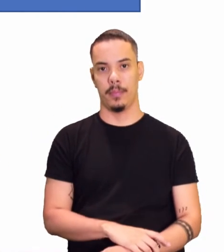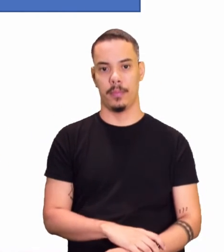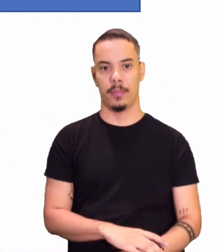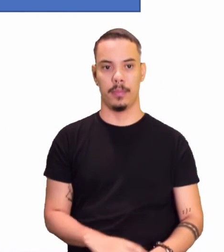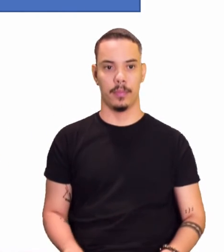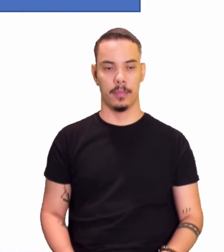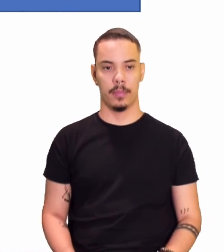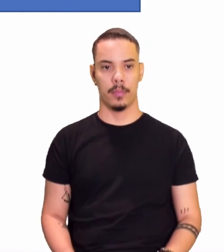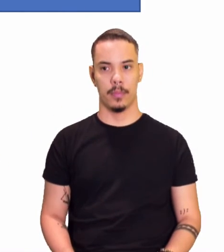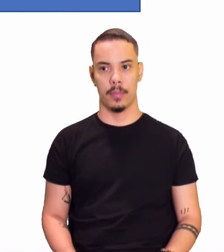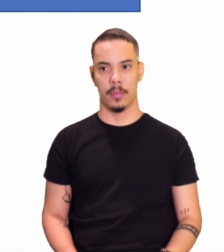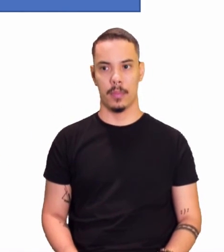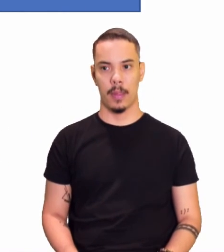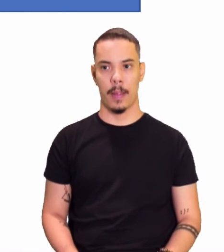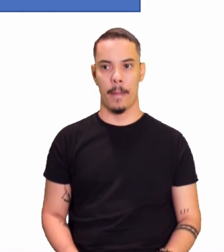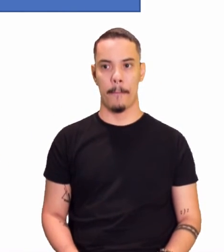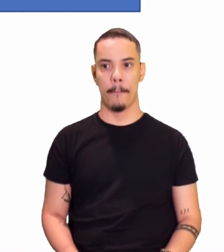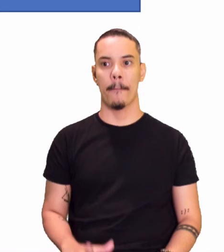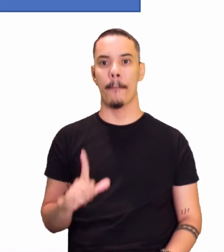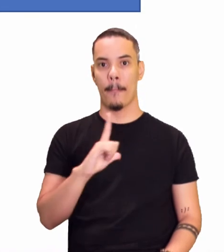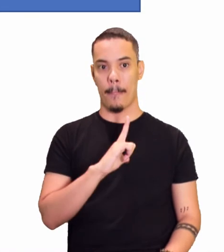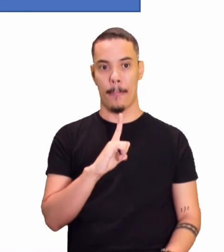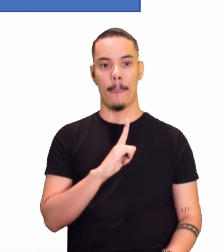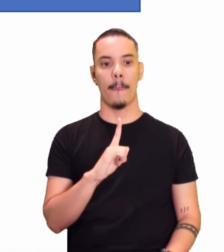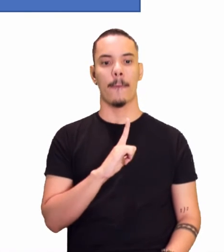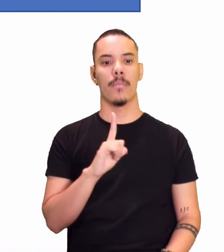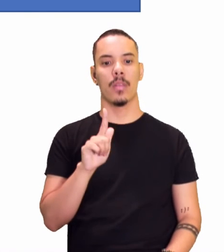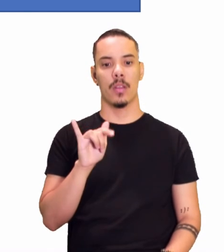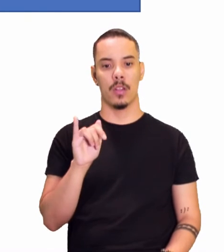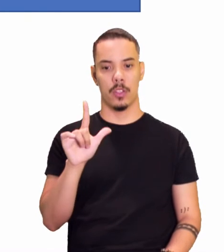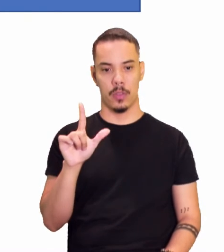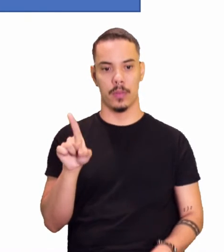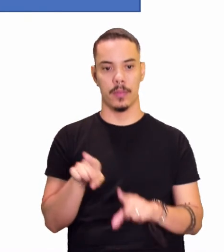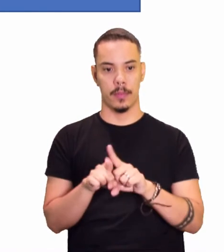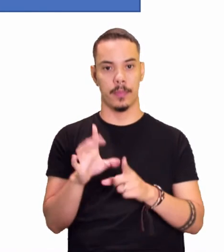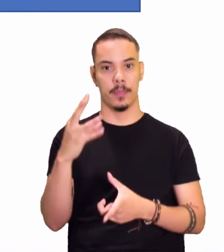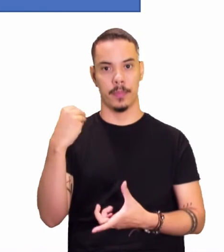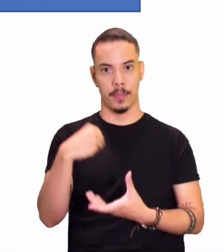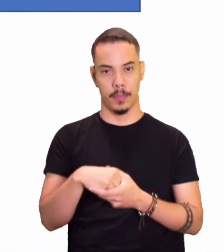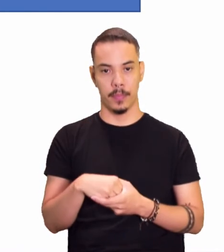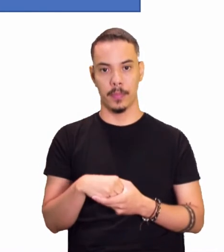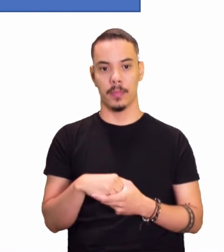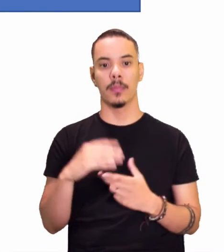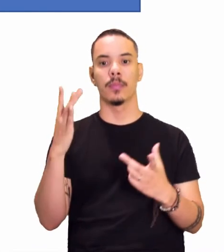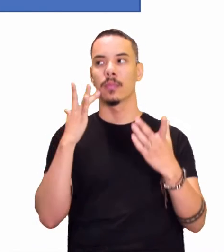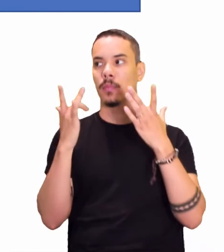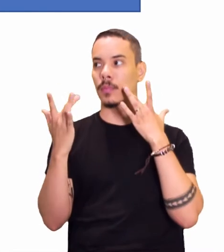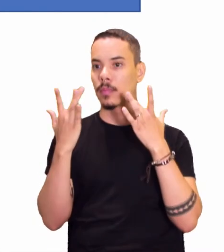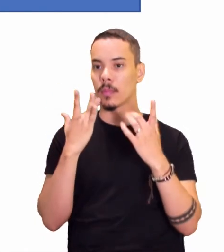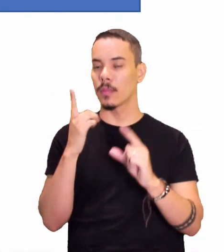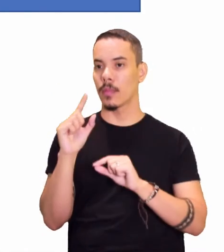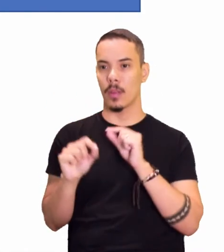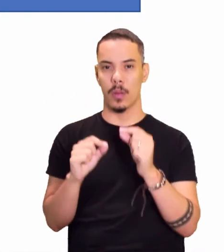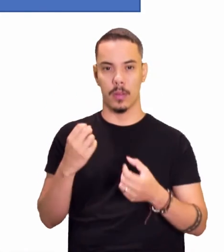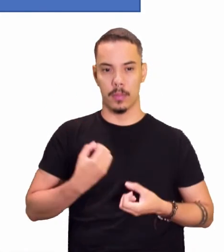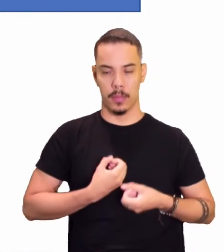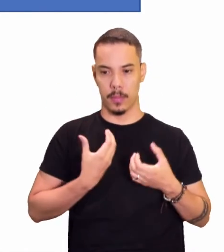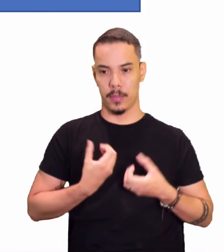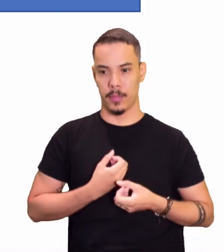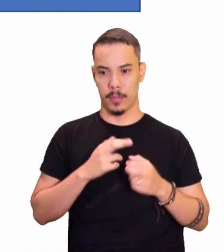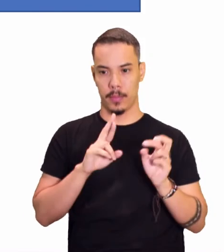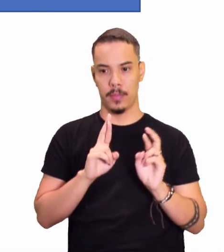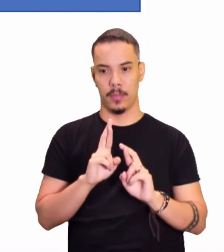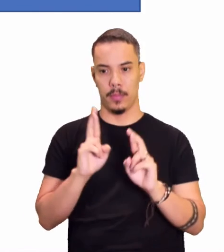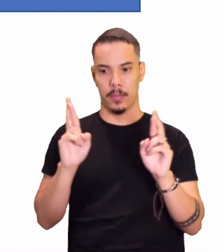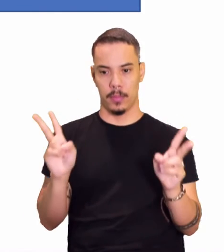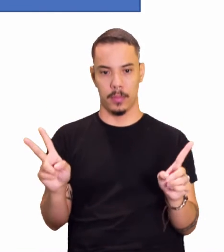tem alto, tem teatro, tem Gil Vicente, né? O teatro aí é uma poesia diferente,